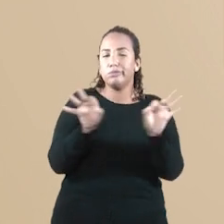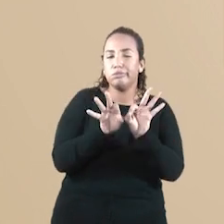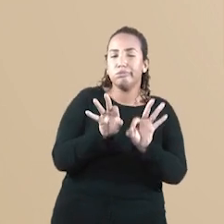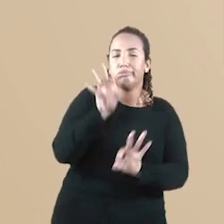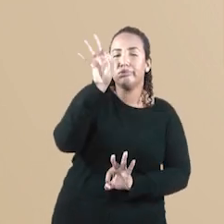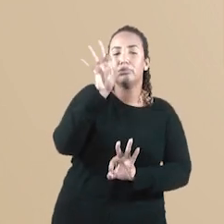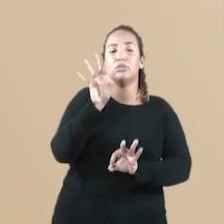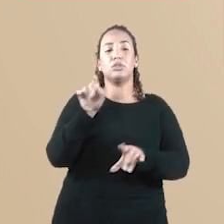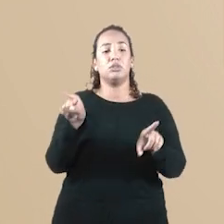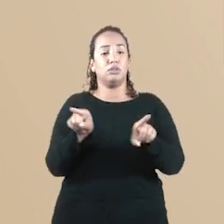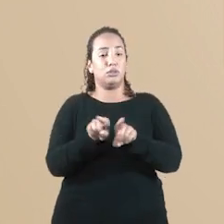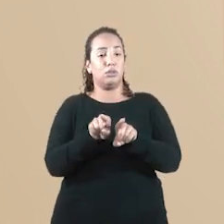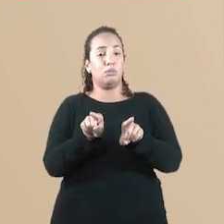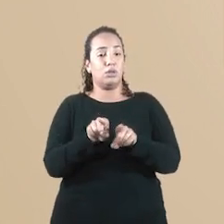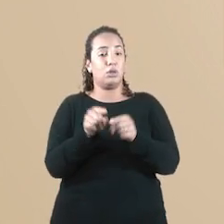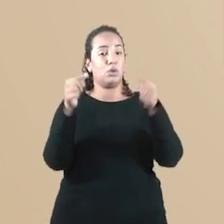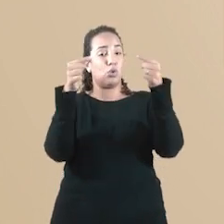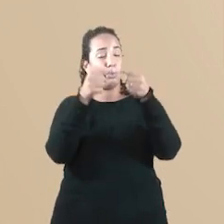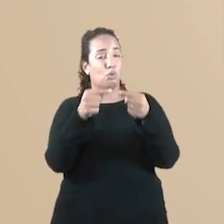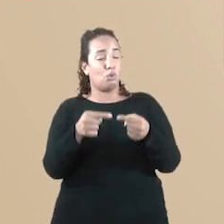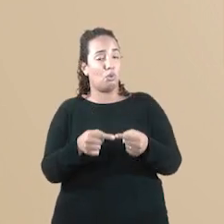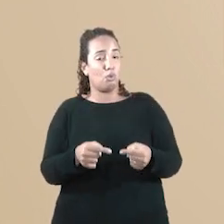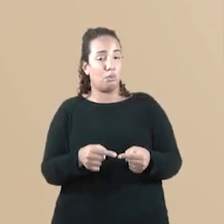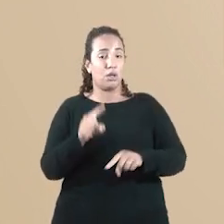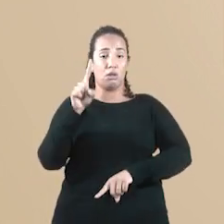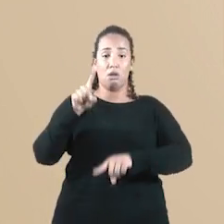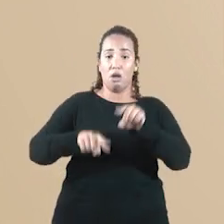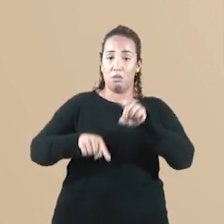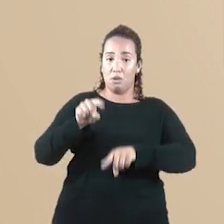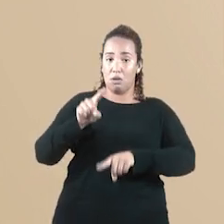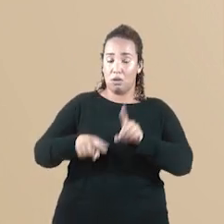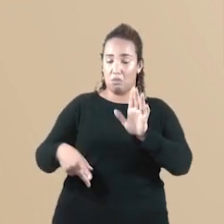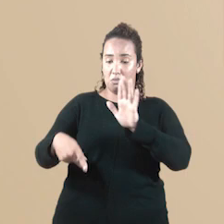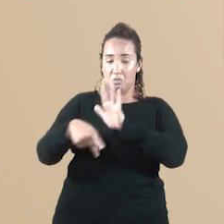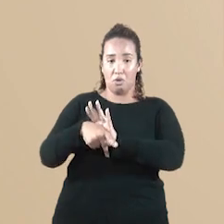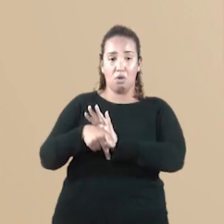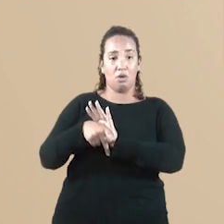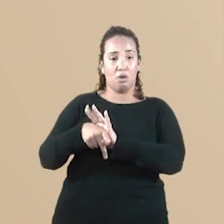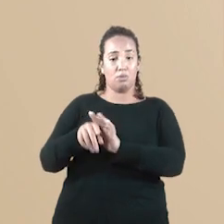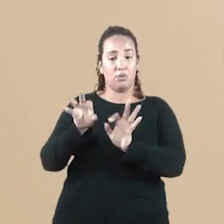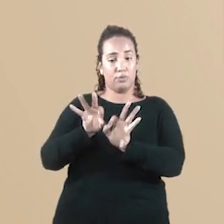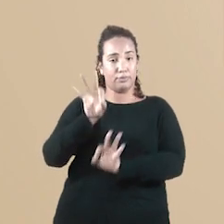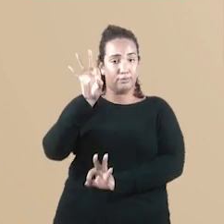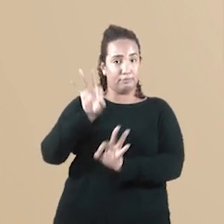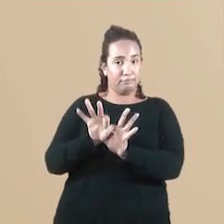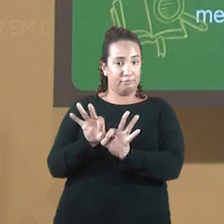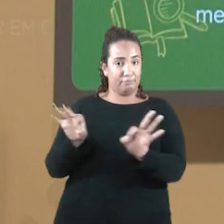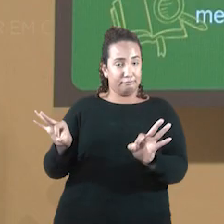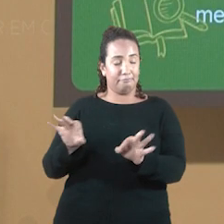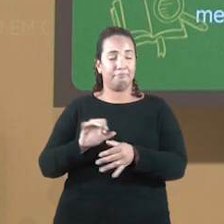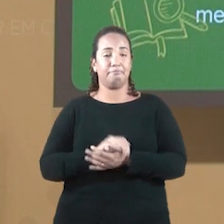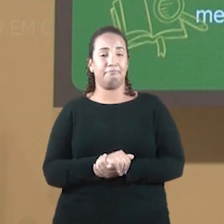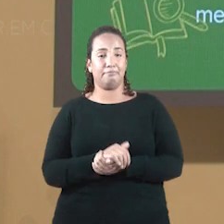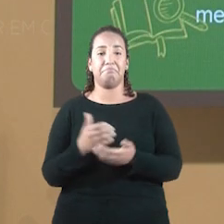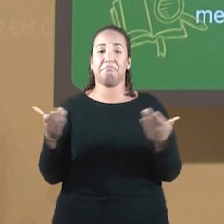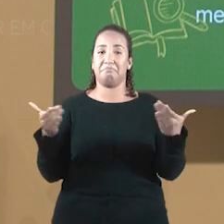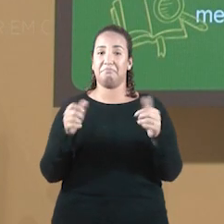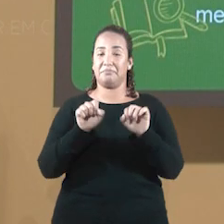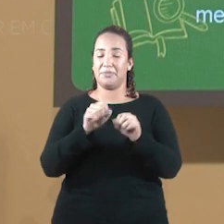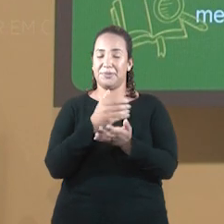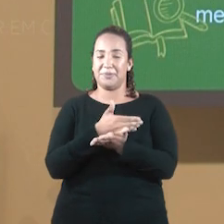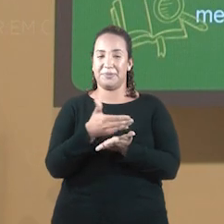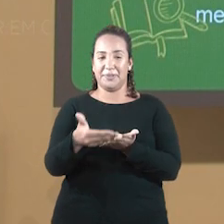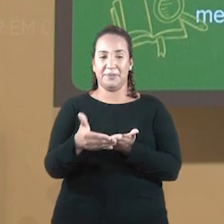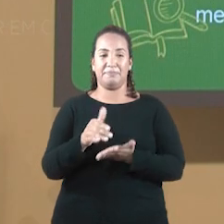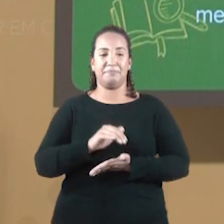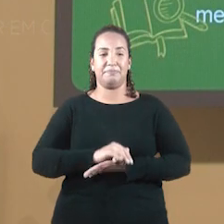usuais, os que se ajustem melhor ao tamanho e à natureza do objeto a ser medido. Agora sim, podemos